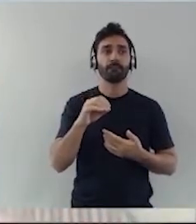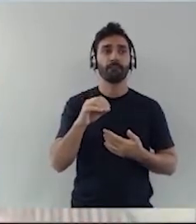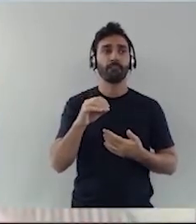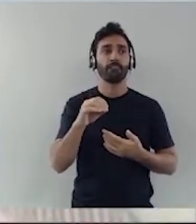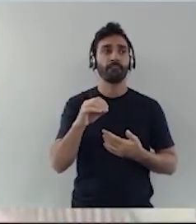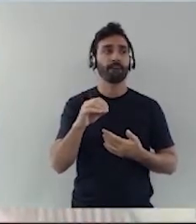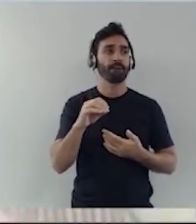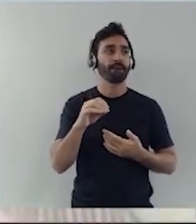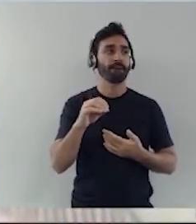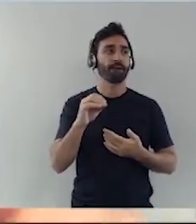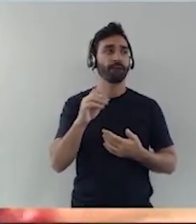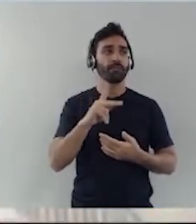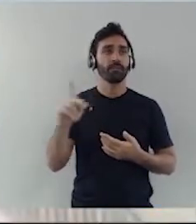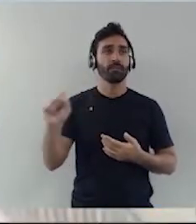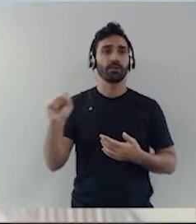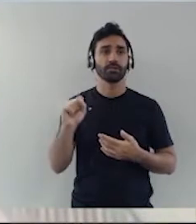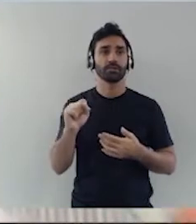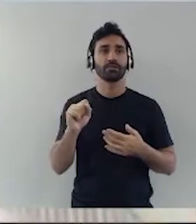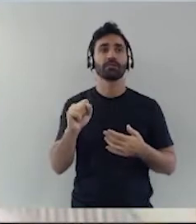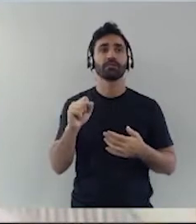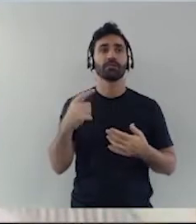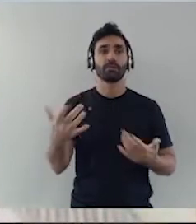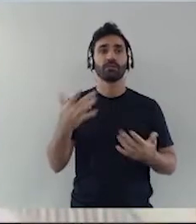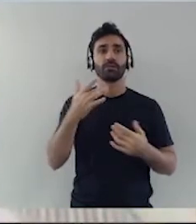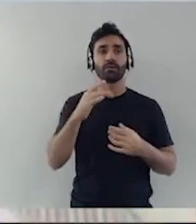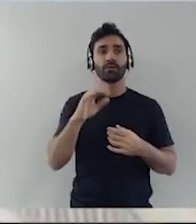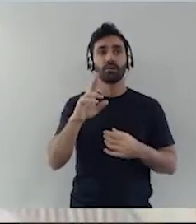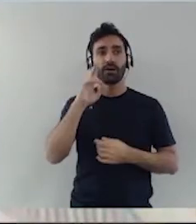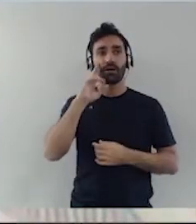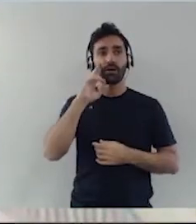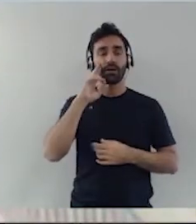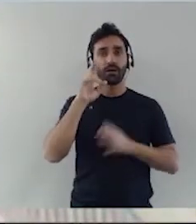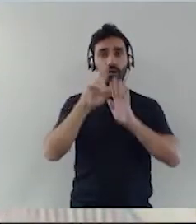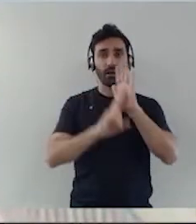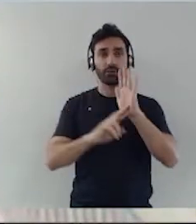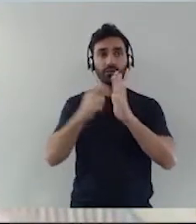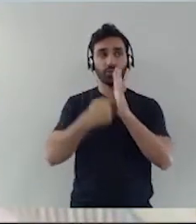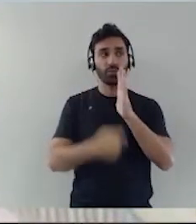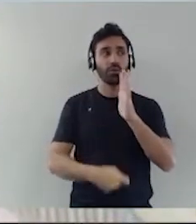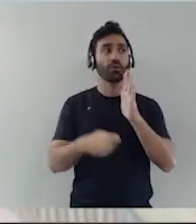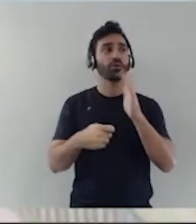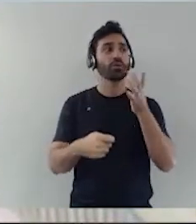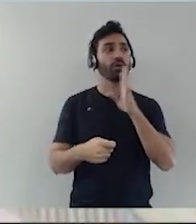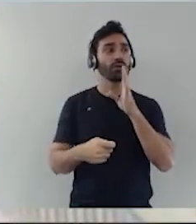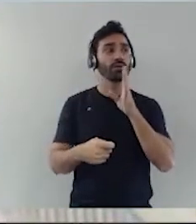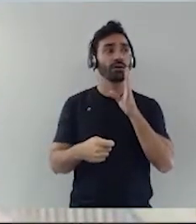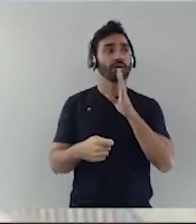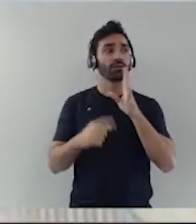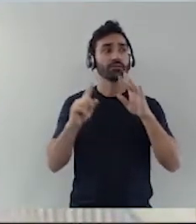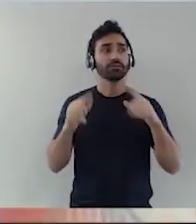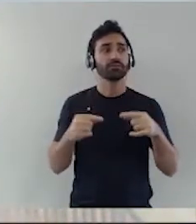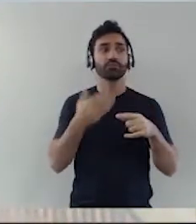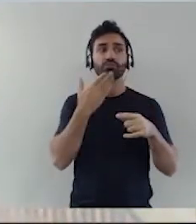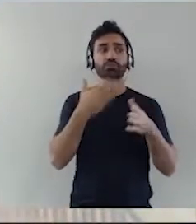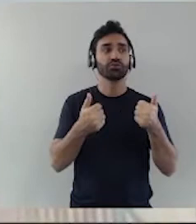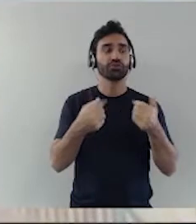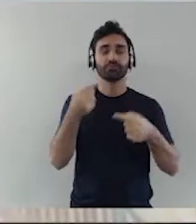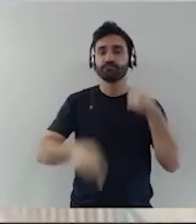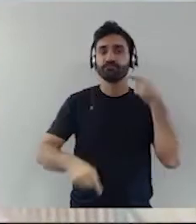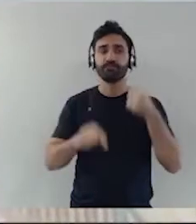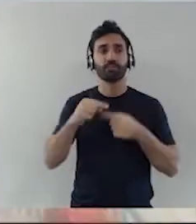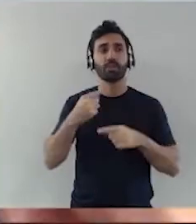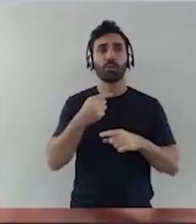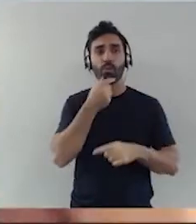PGR, do DEM e do PPS, e o relator, o ministro Luiz Fux, conhecia parcialmente e julgava improcedente o pedido quando o ministro Fachin